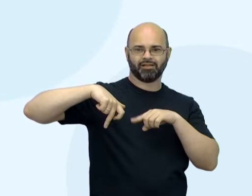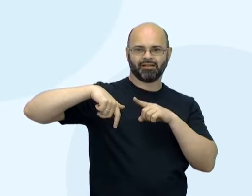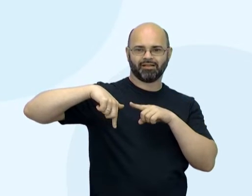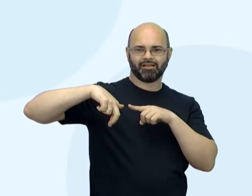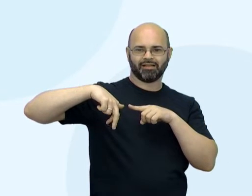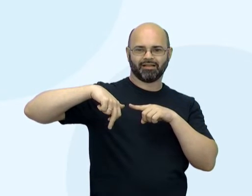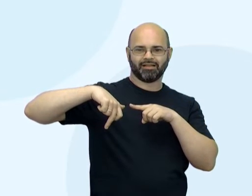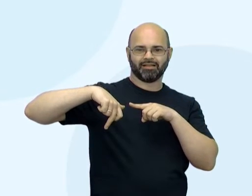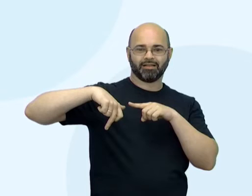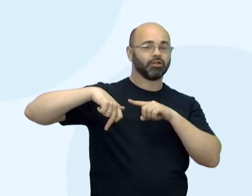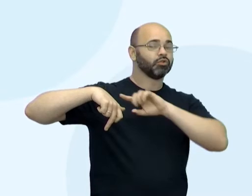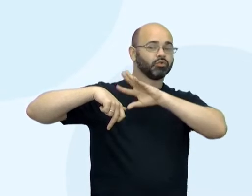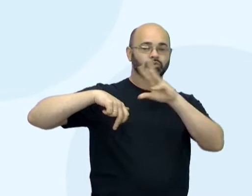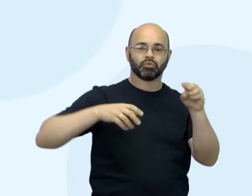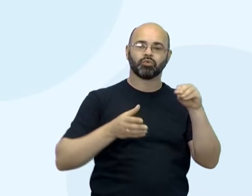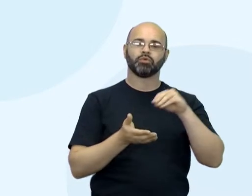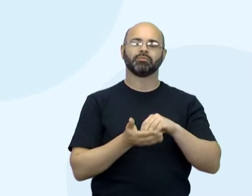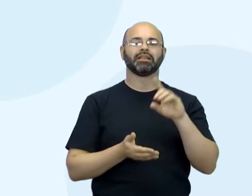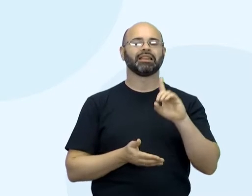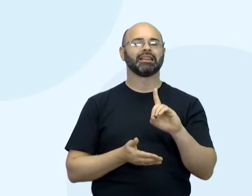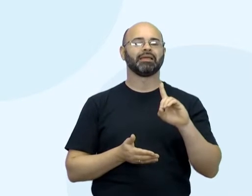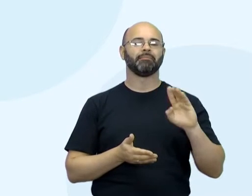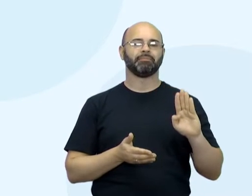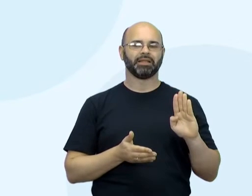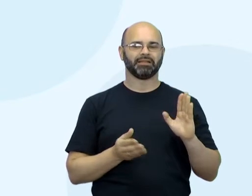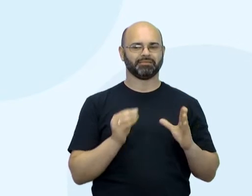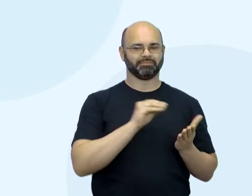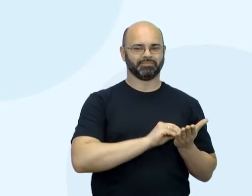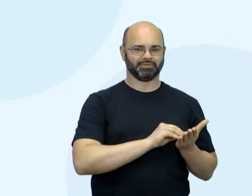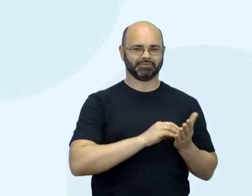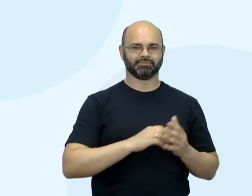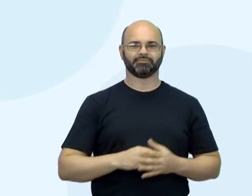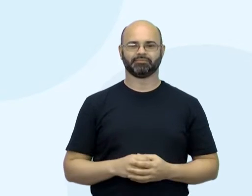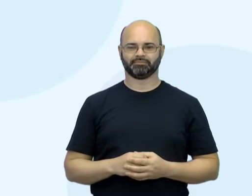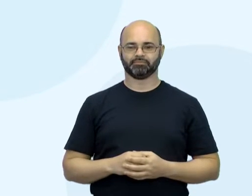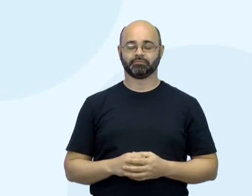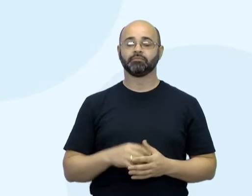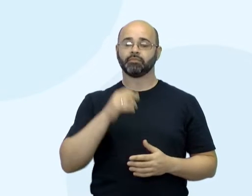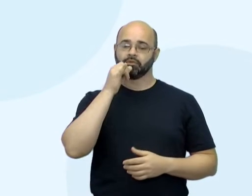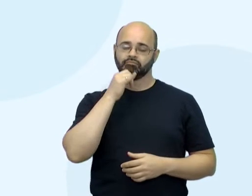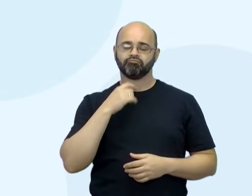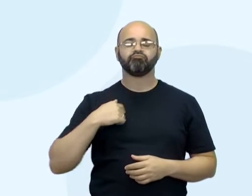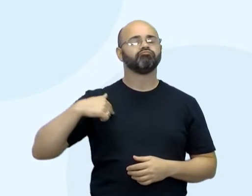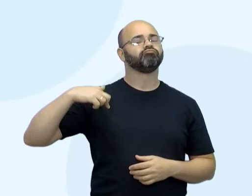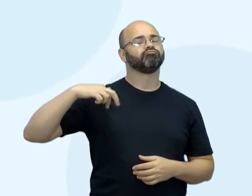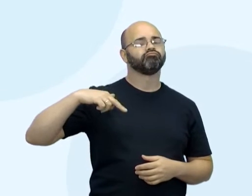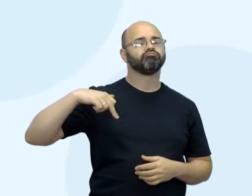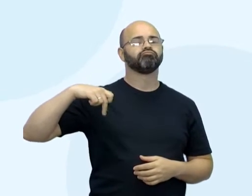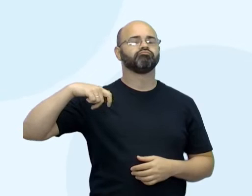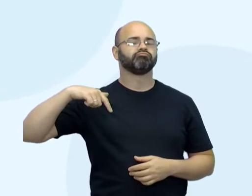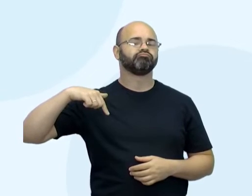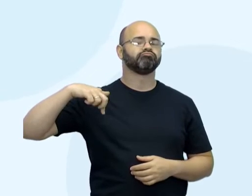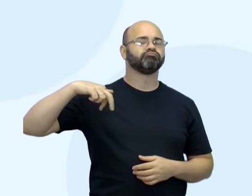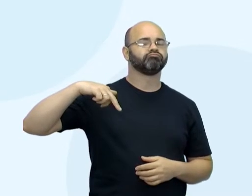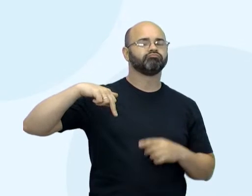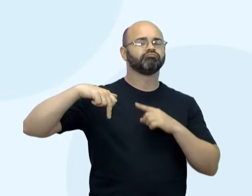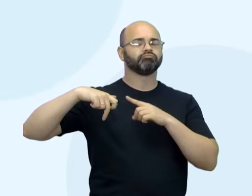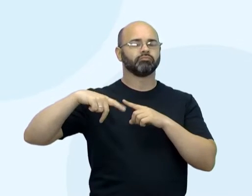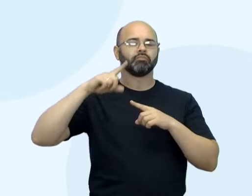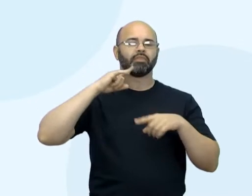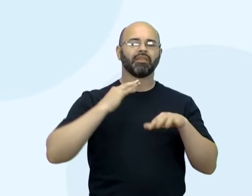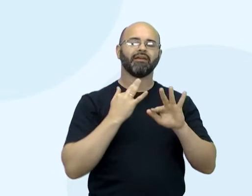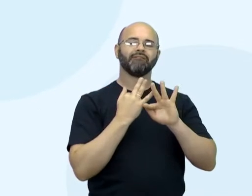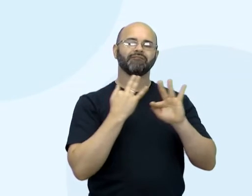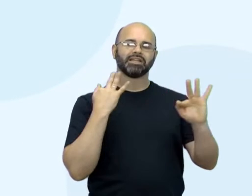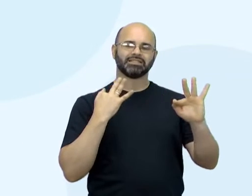Ó. Enquanto a gente caminha, as questões da física que são estudadas por nós,